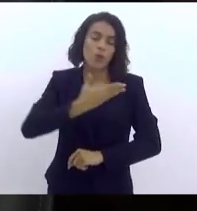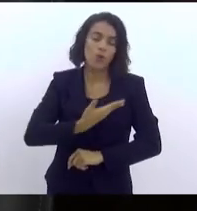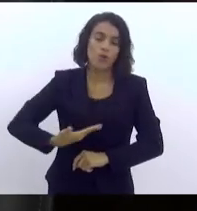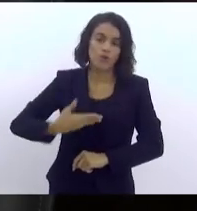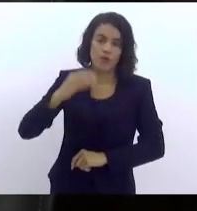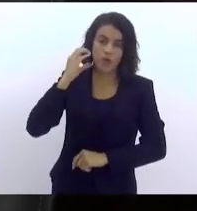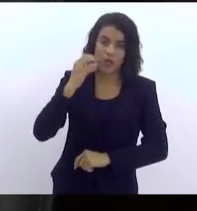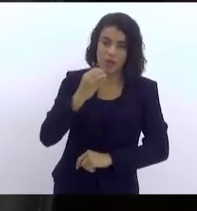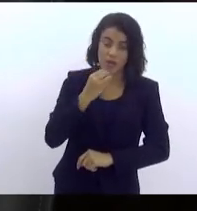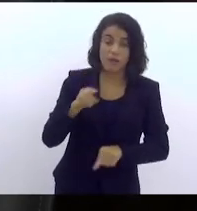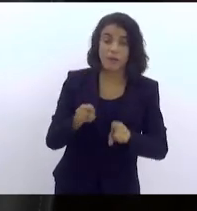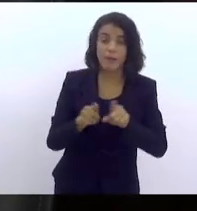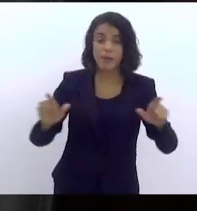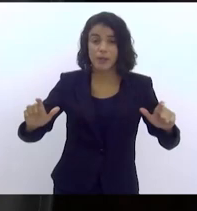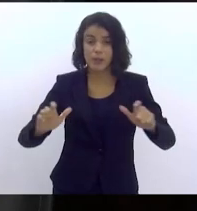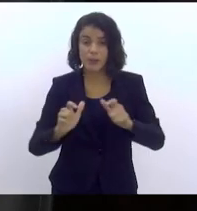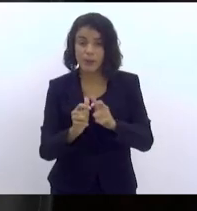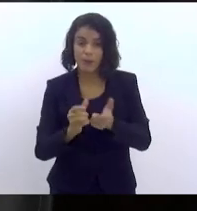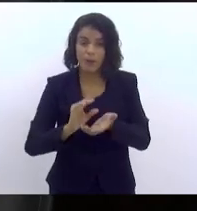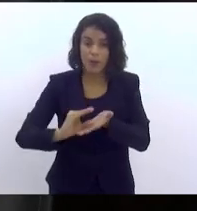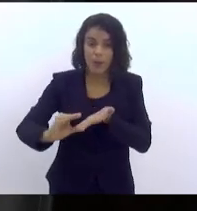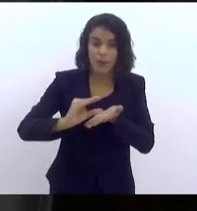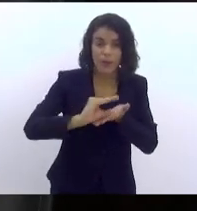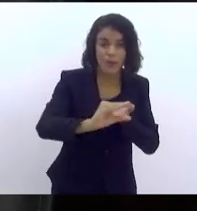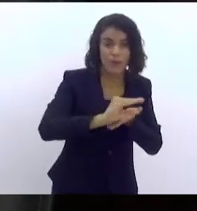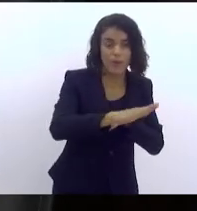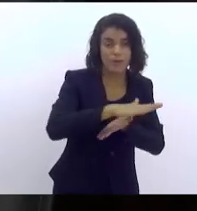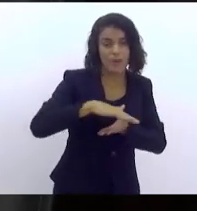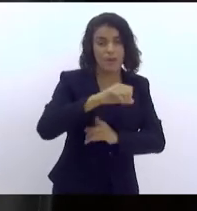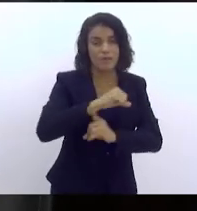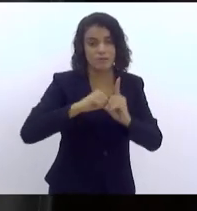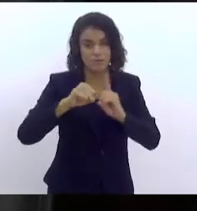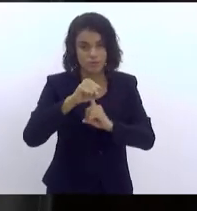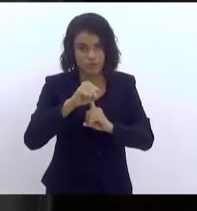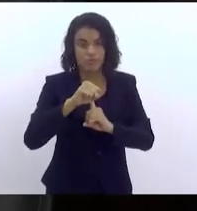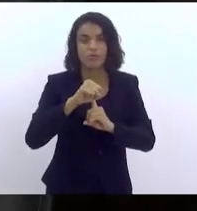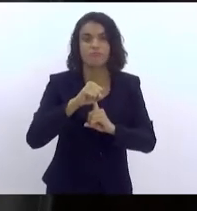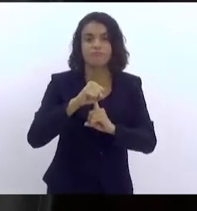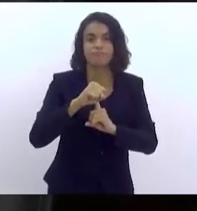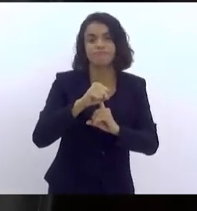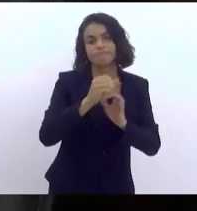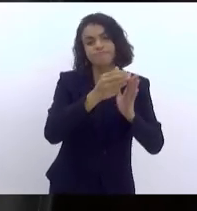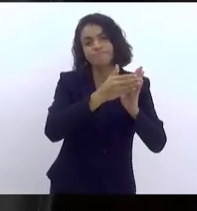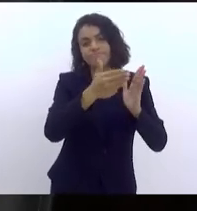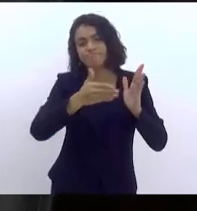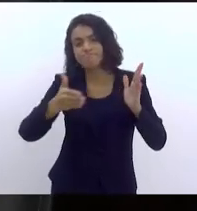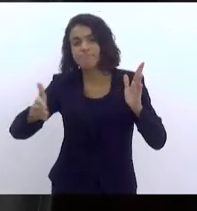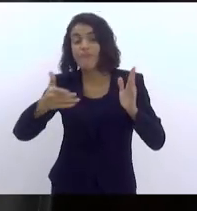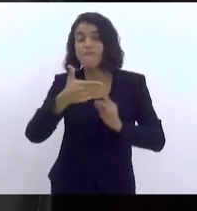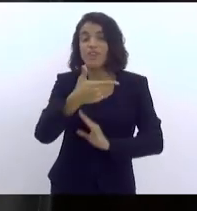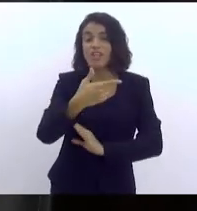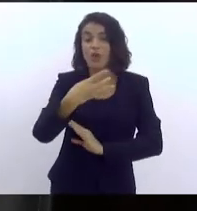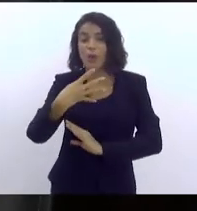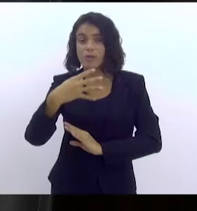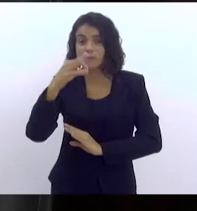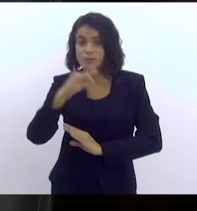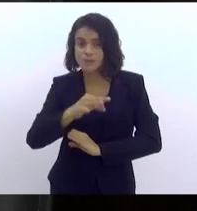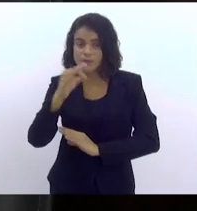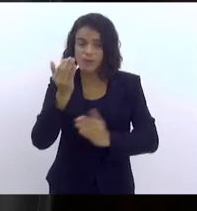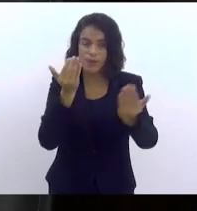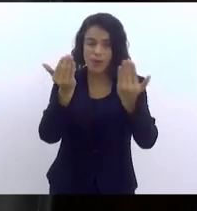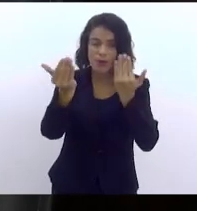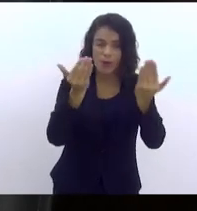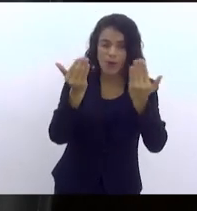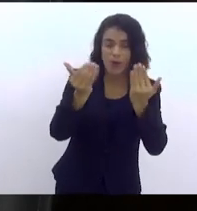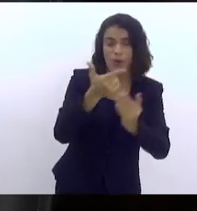e uma redução dos investimentos na área social na ordem de 24% no comparativo